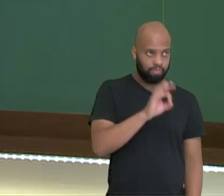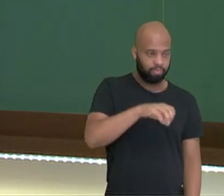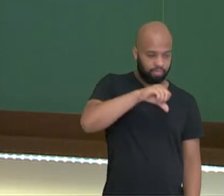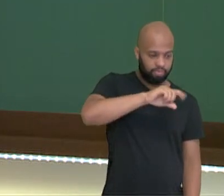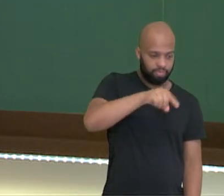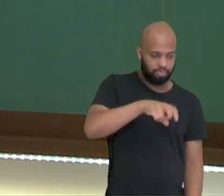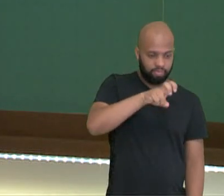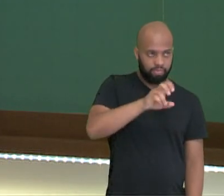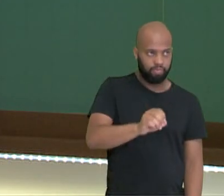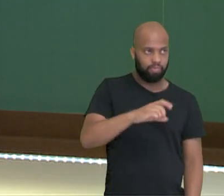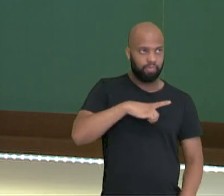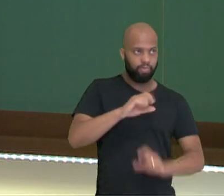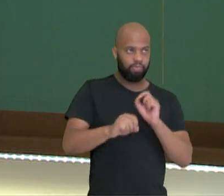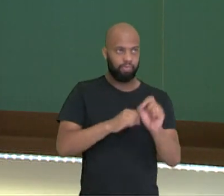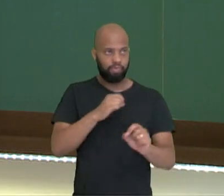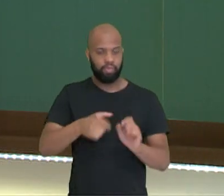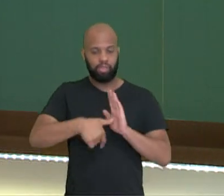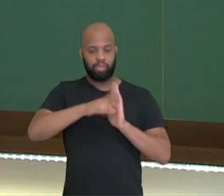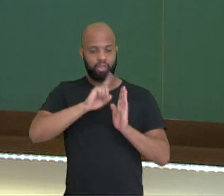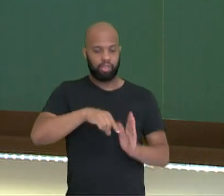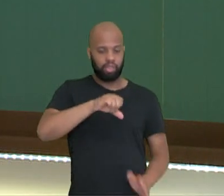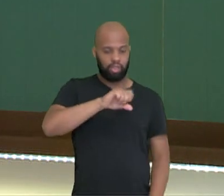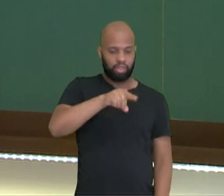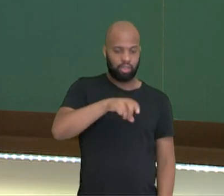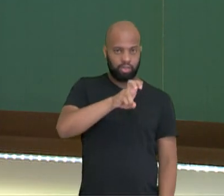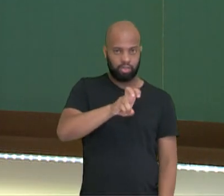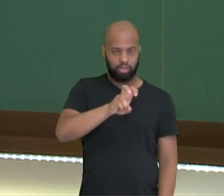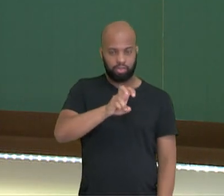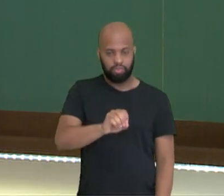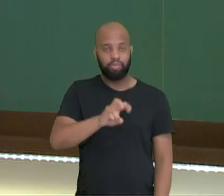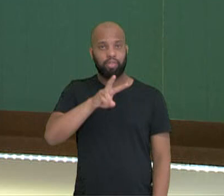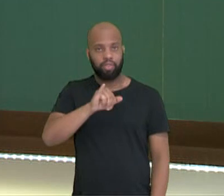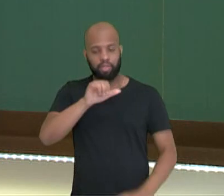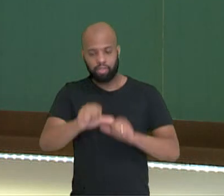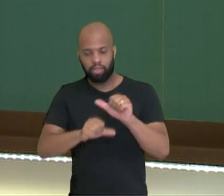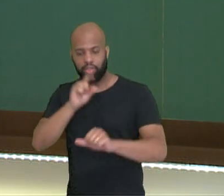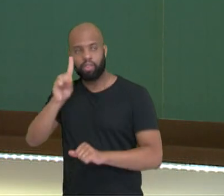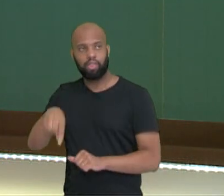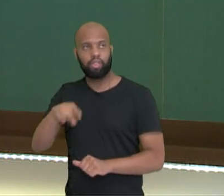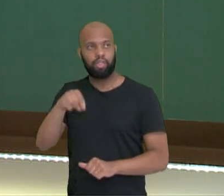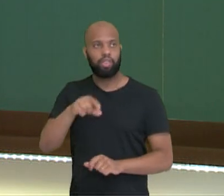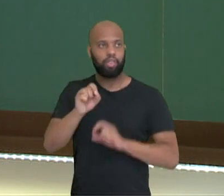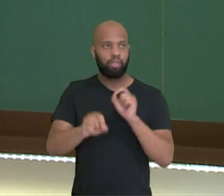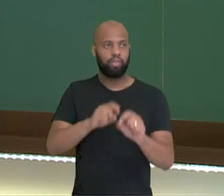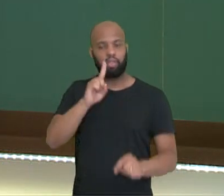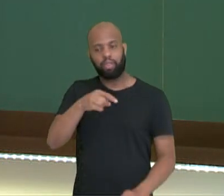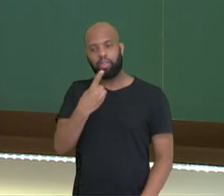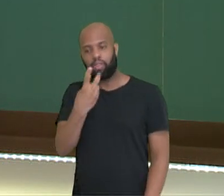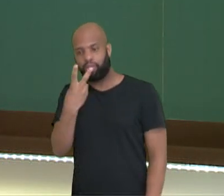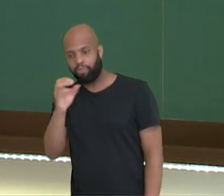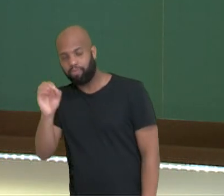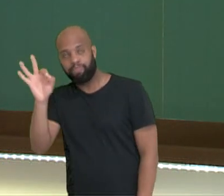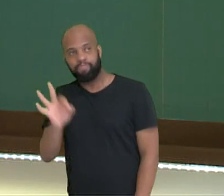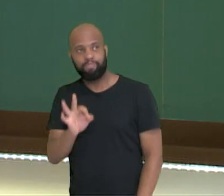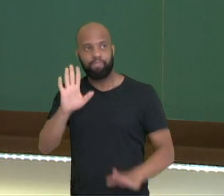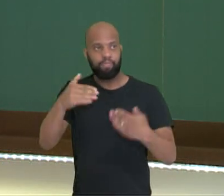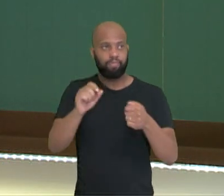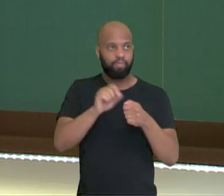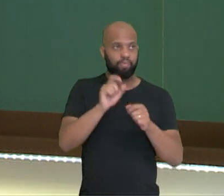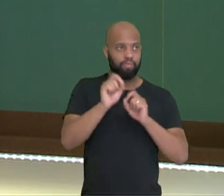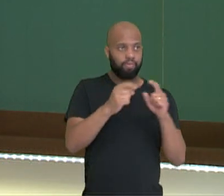9,50, então o valor que era 9,50 vai se transformar em 120% do que era. Logo, eu vou multiplicar